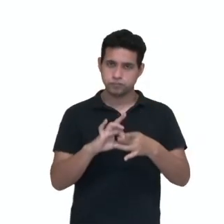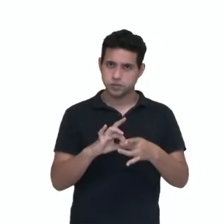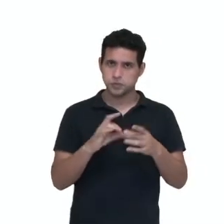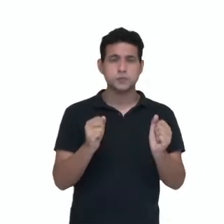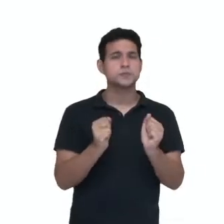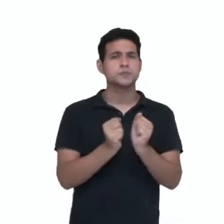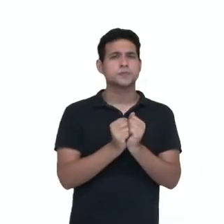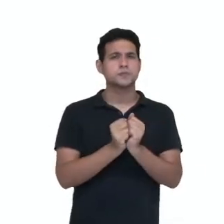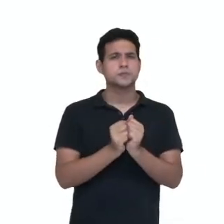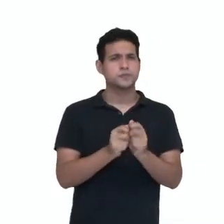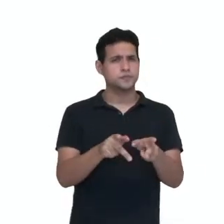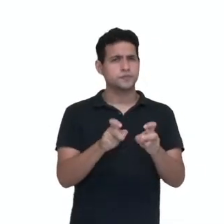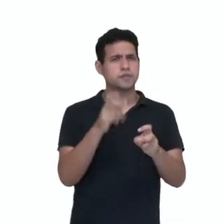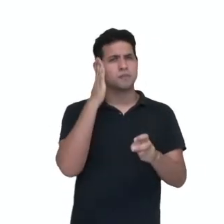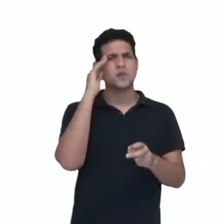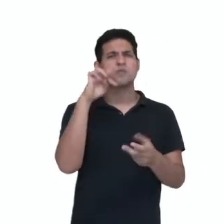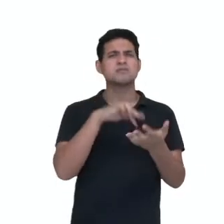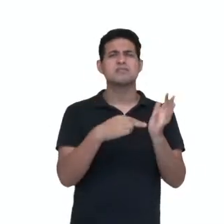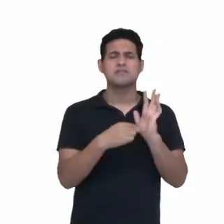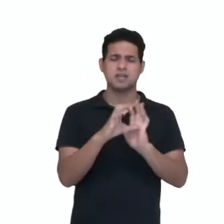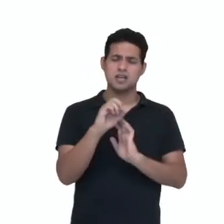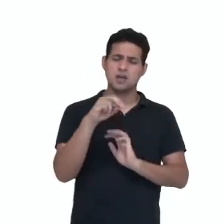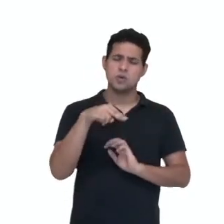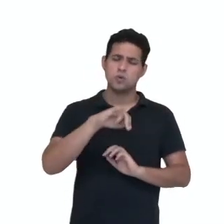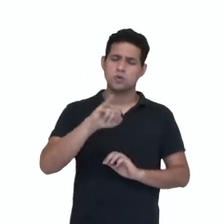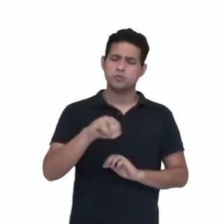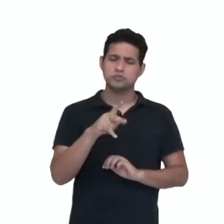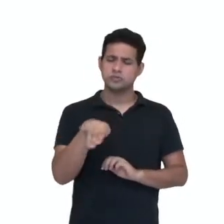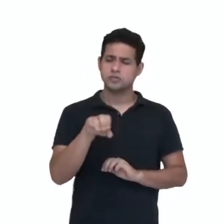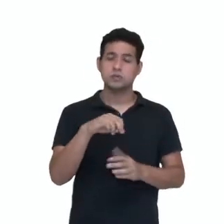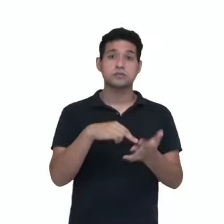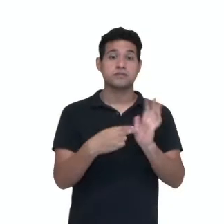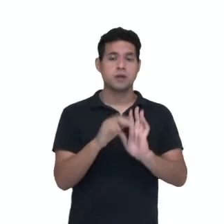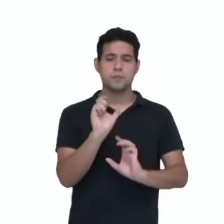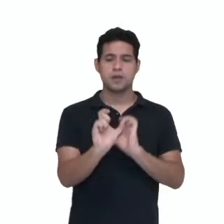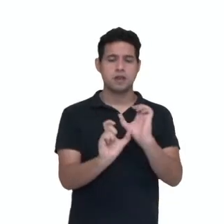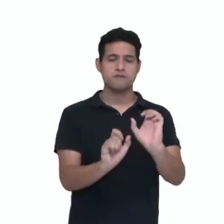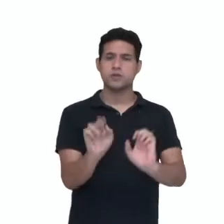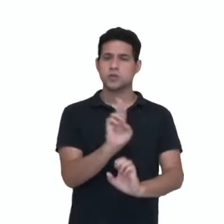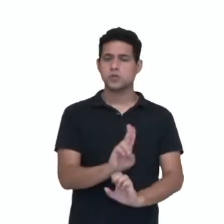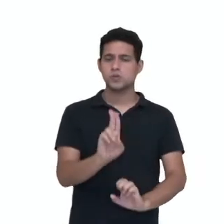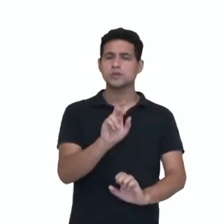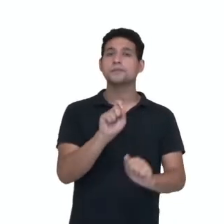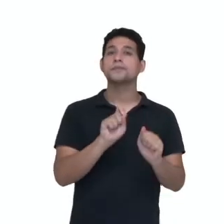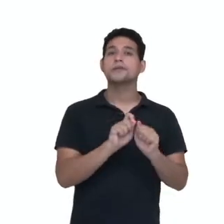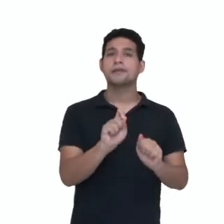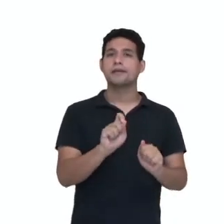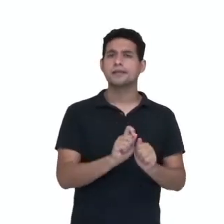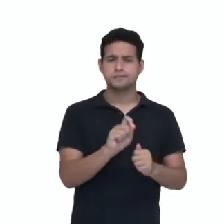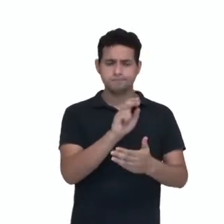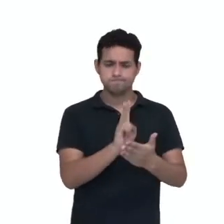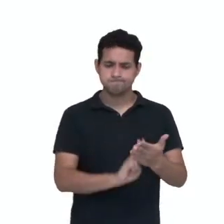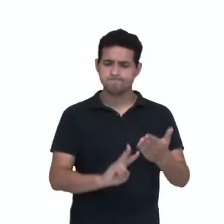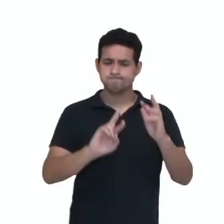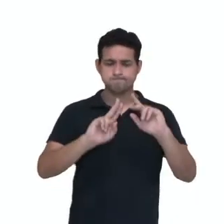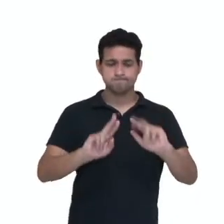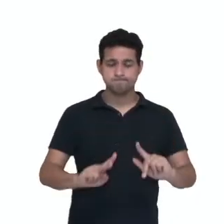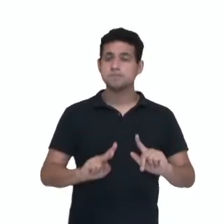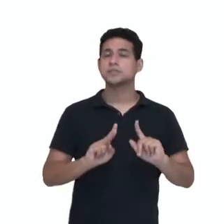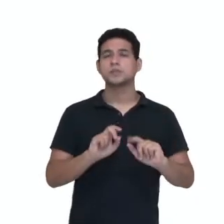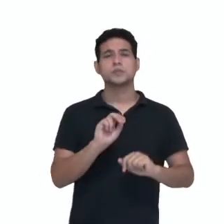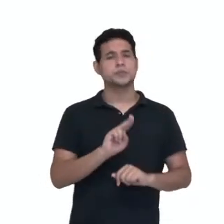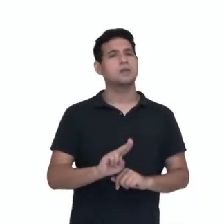conjunções. Vamos a saber o que é uma conjunção. Palavra que se utiliza para unir duas ou mais partes de uma